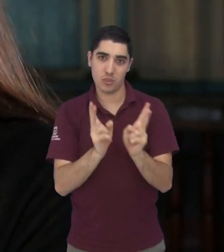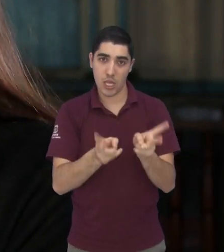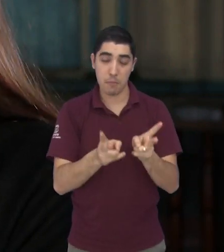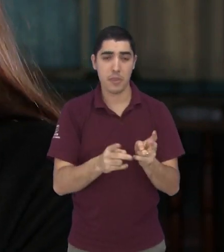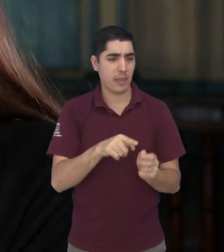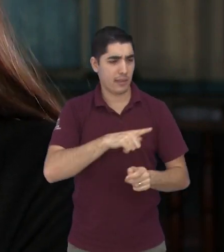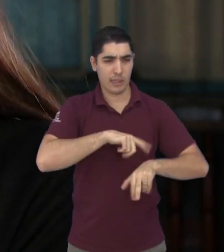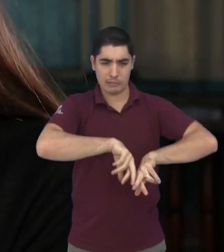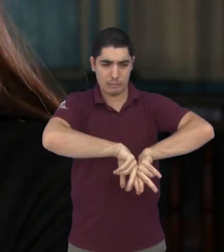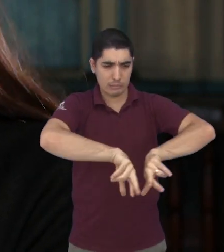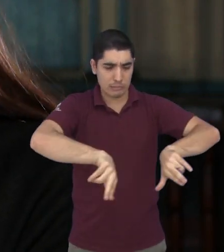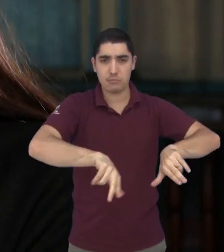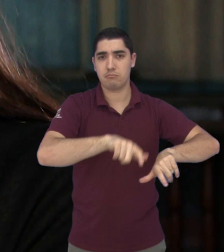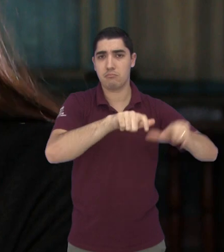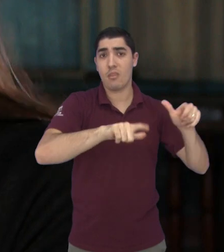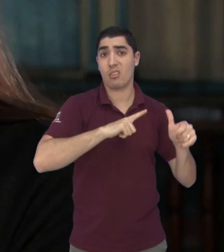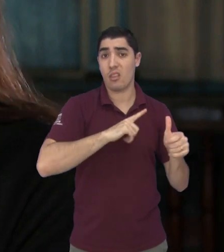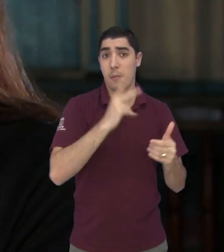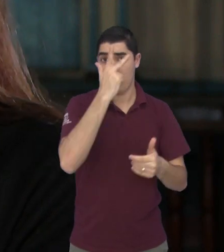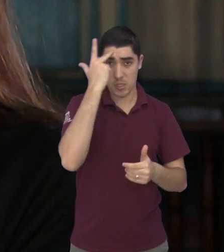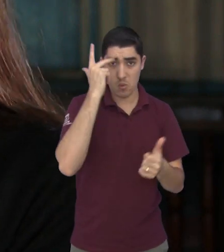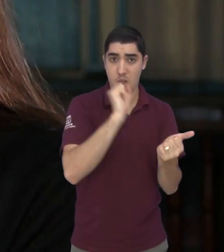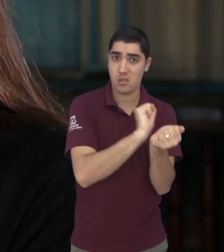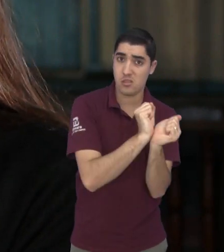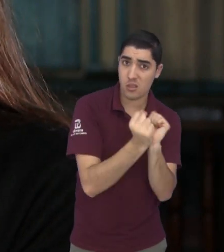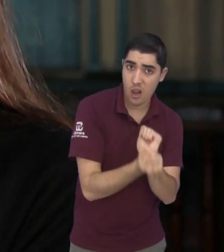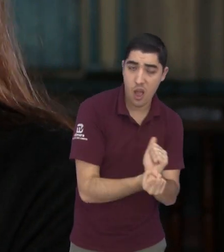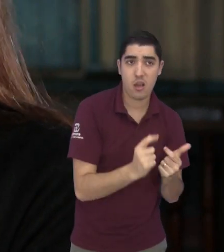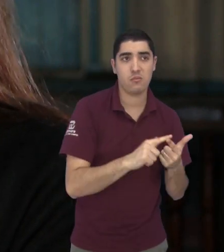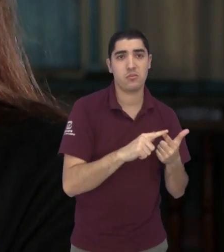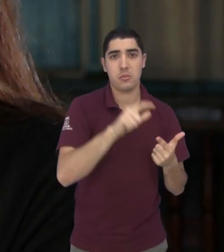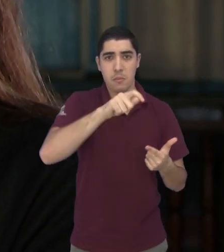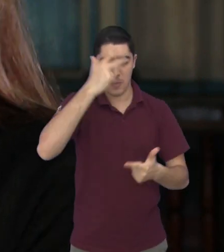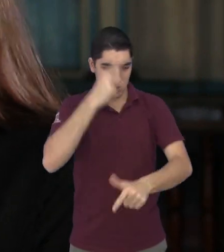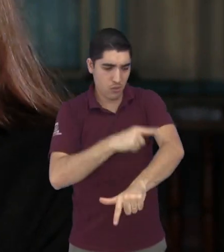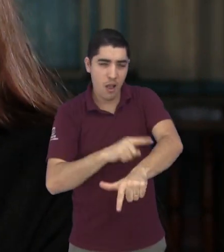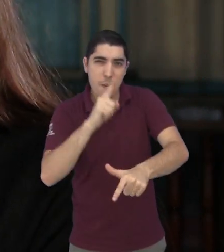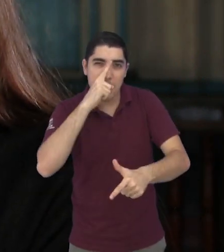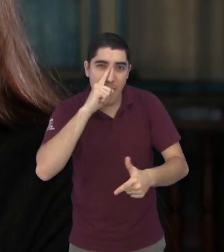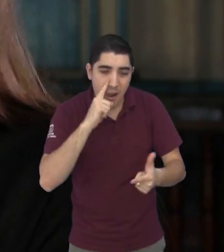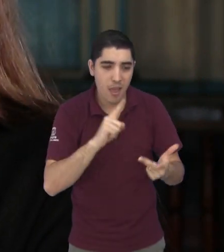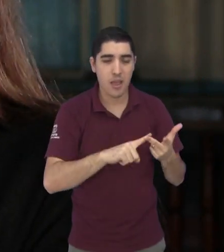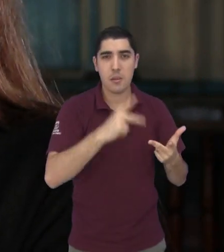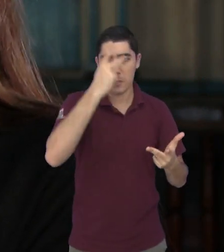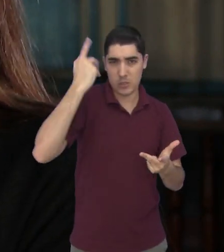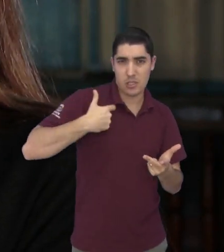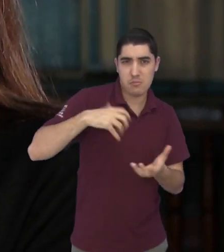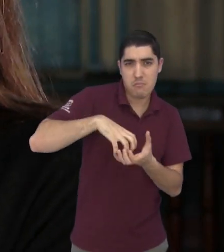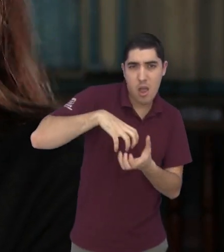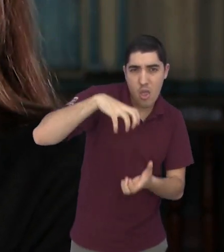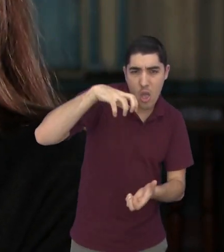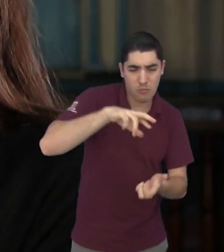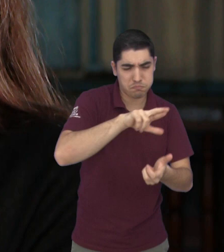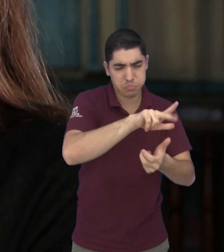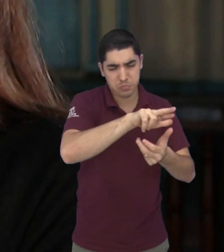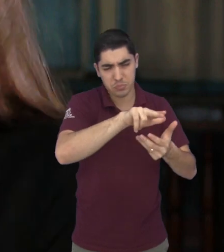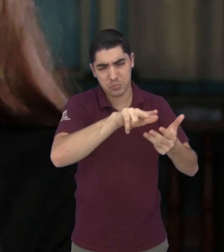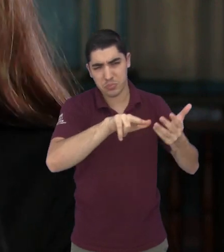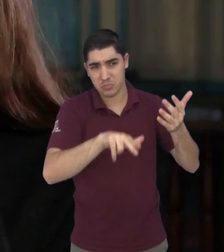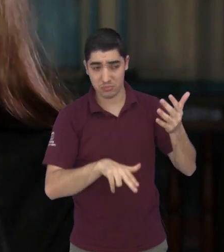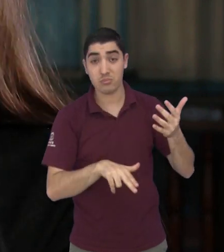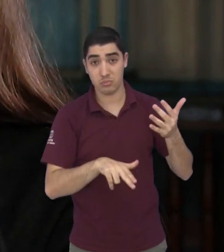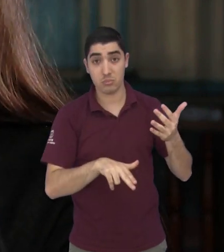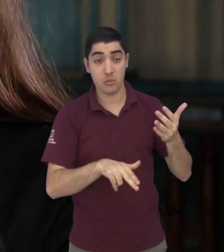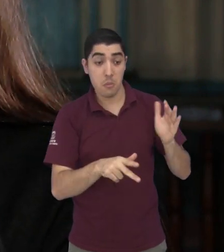heterogênea, era formada por escravos, pardos, senhores, só que elas não agiam por